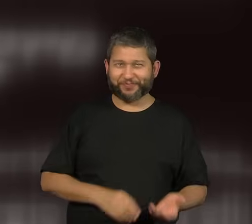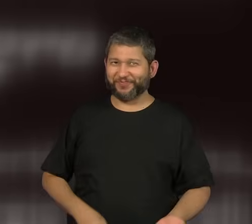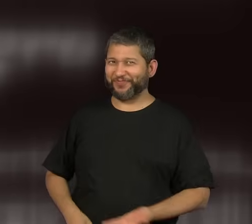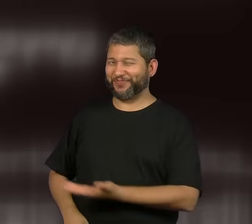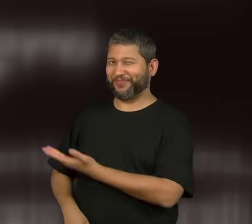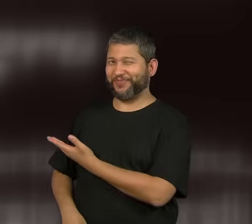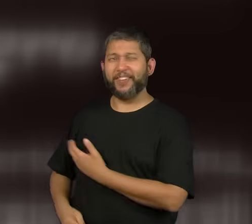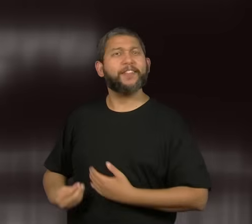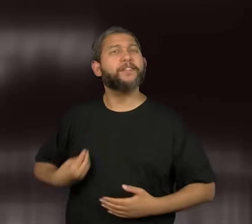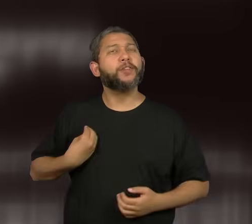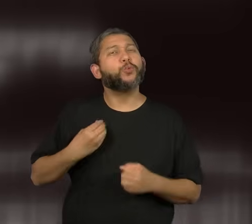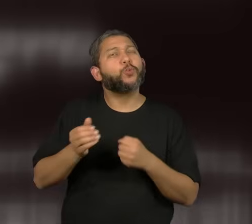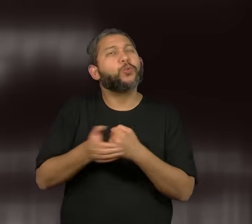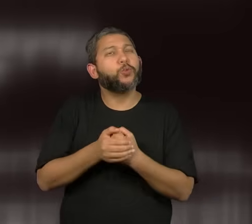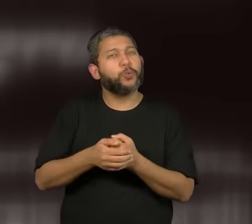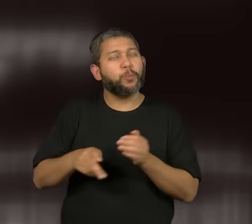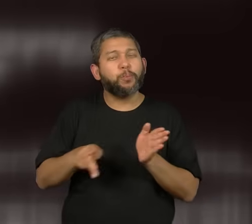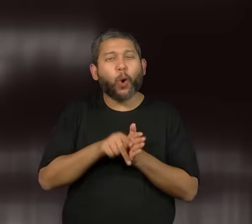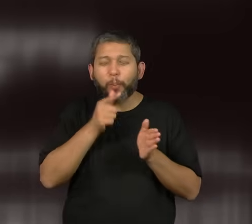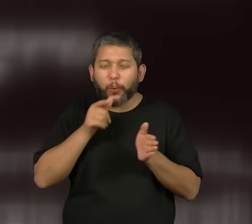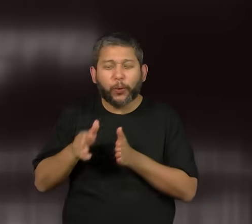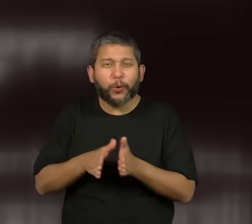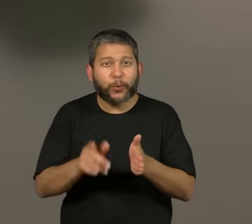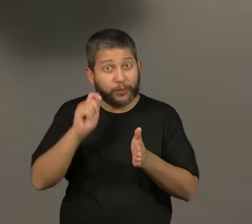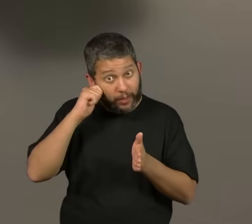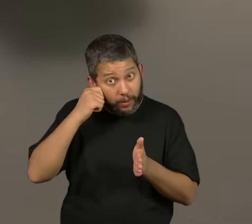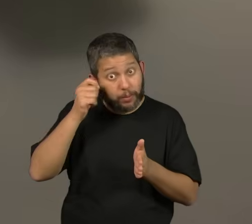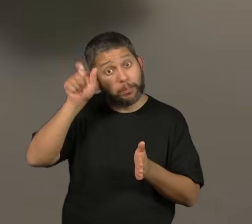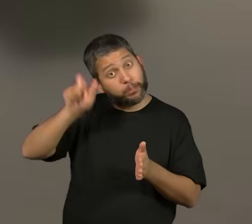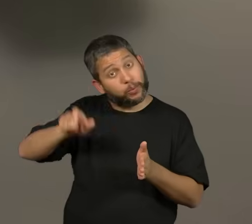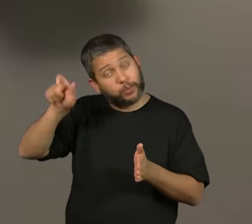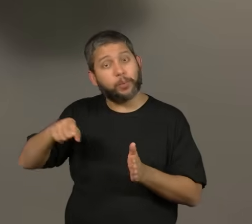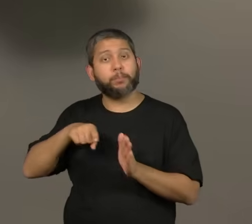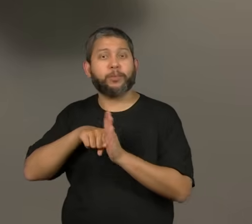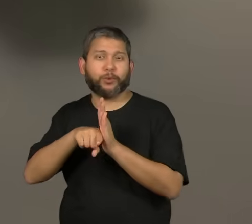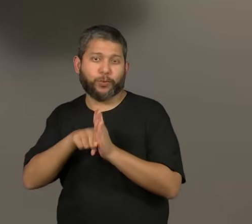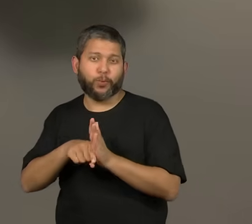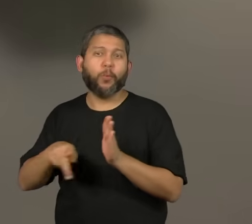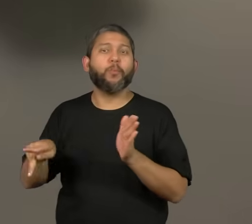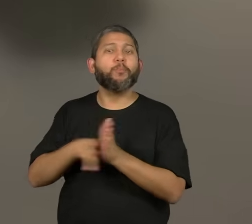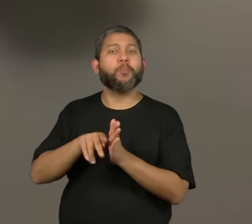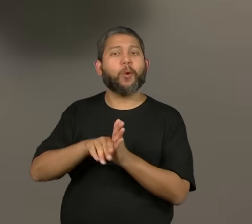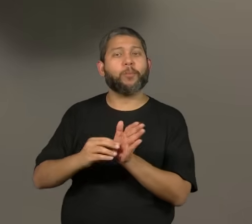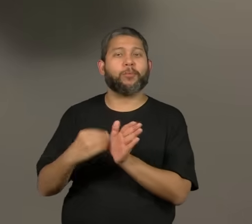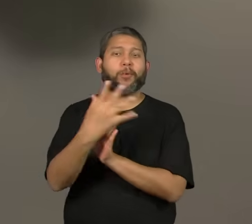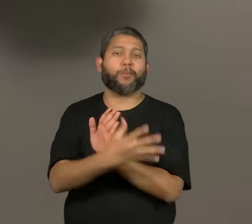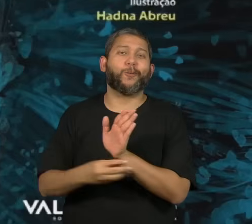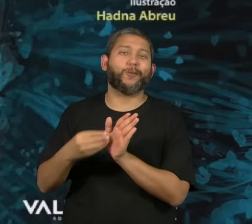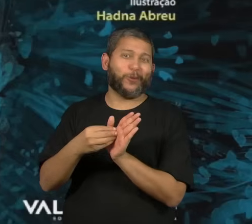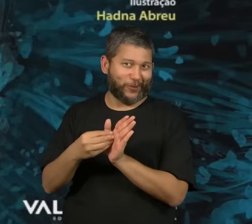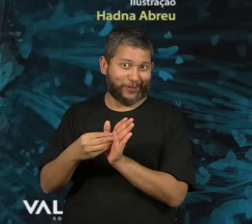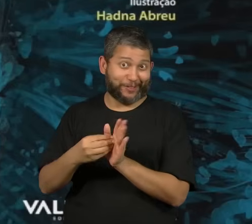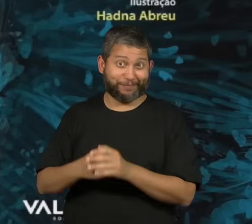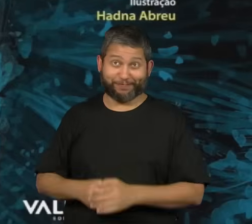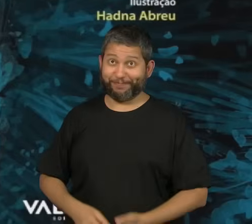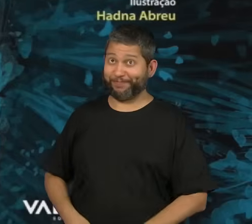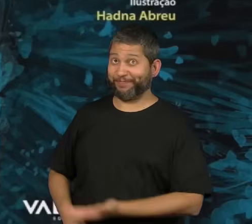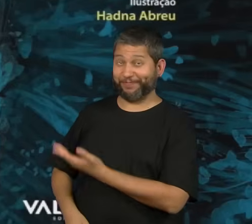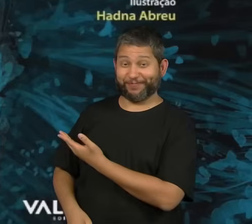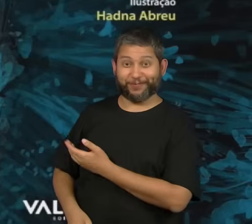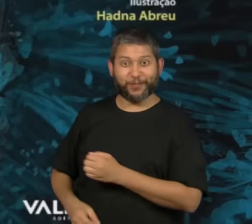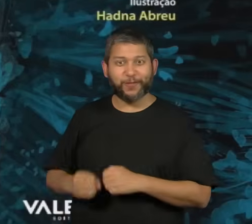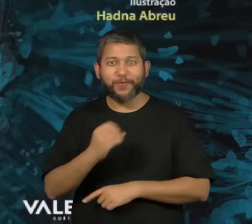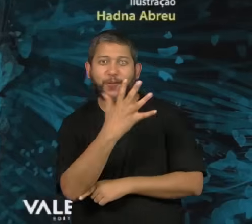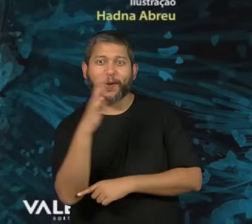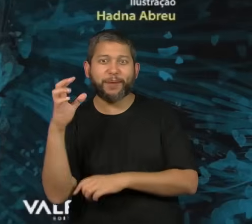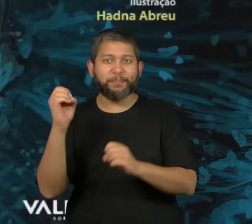sustenta as florestas do Rio Negro, são pesquisadores do Instituto Nacional de Pesquisa da Amazônia. Brilhos na Floresta